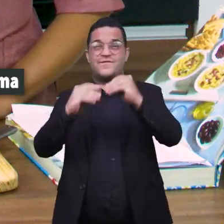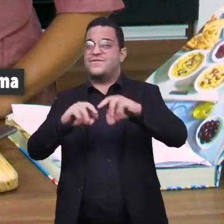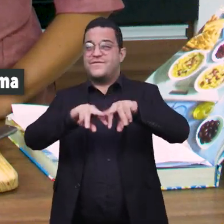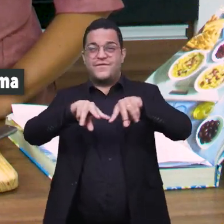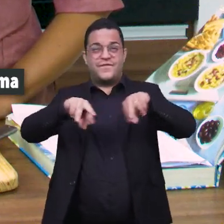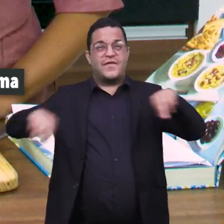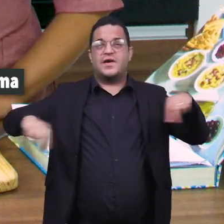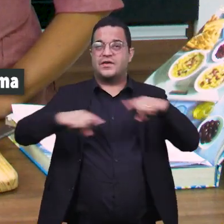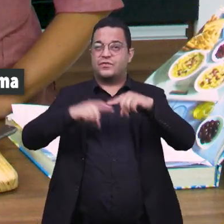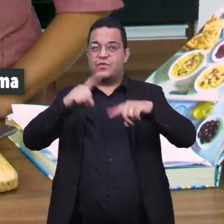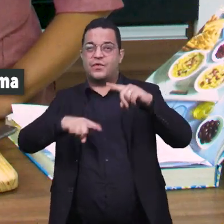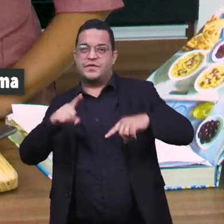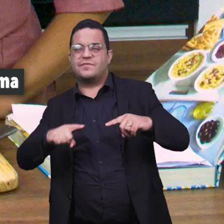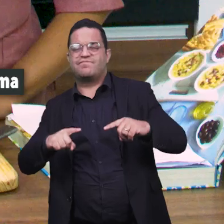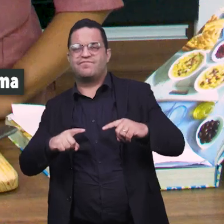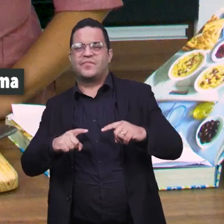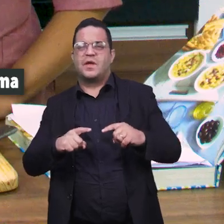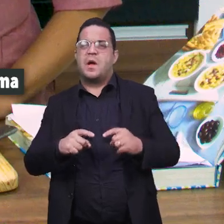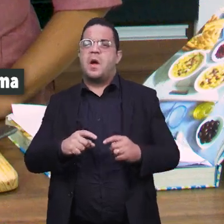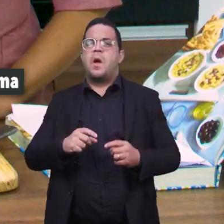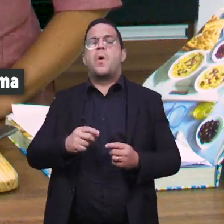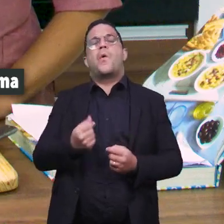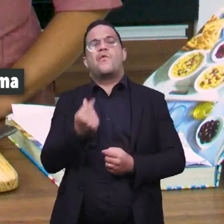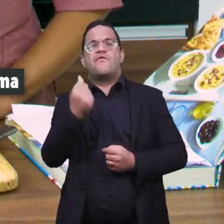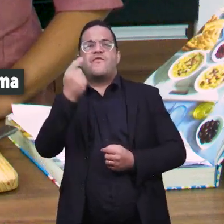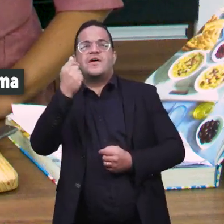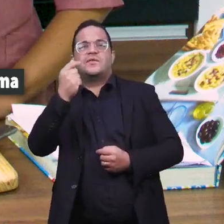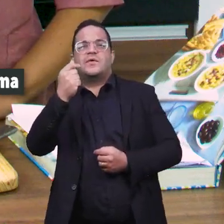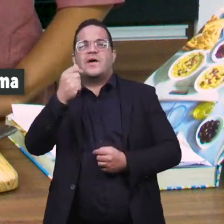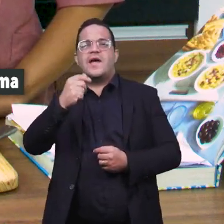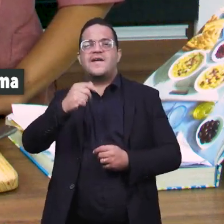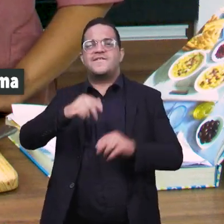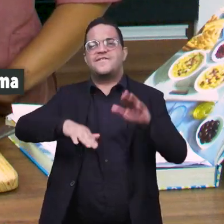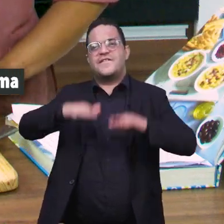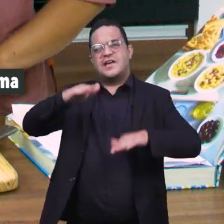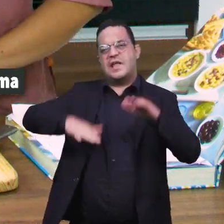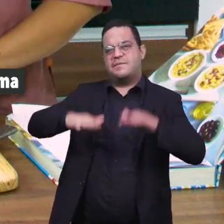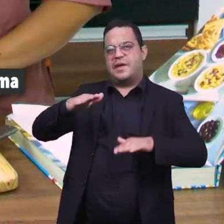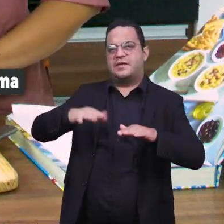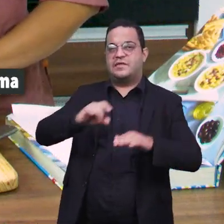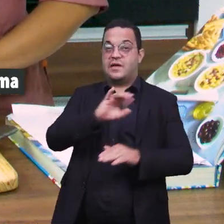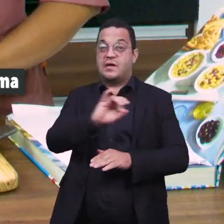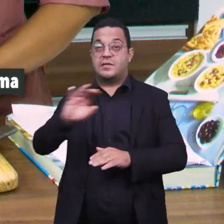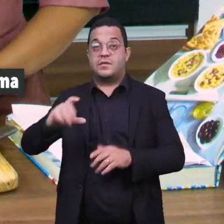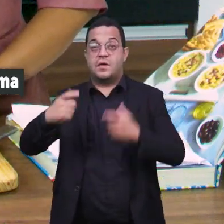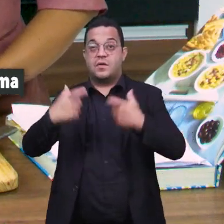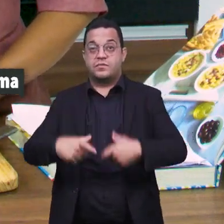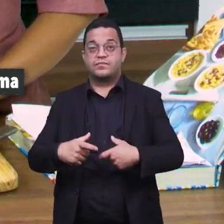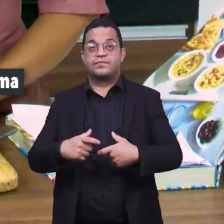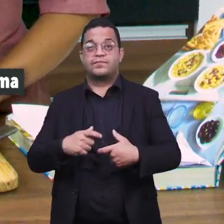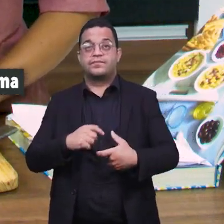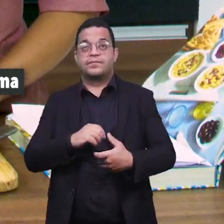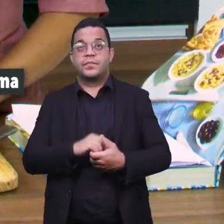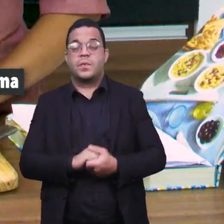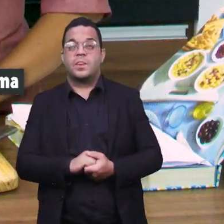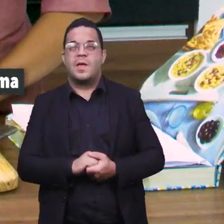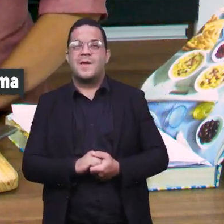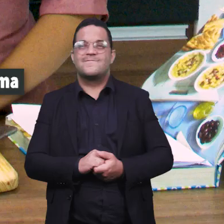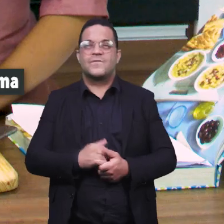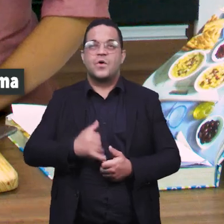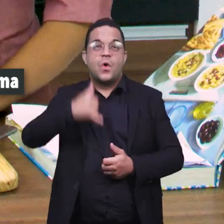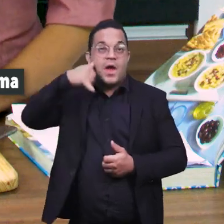ó, tem do mais baratinho até as mais caras, como eu disse. Importante, não abram latas com a sua faca. Ah,